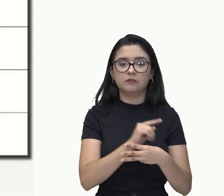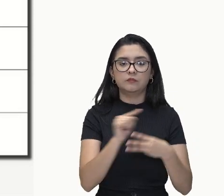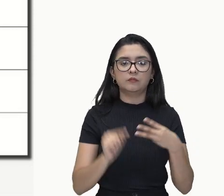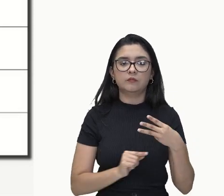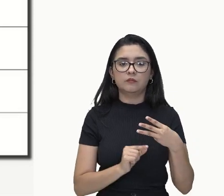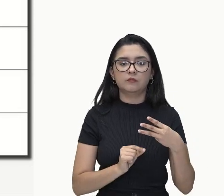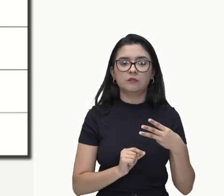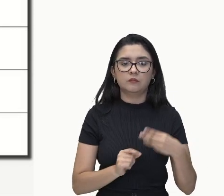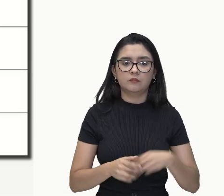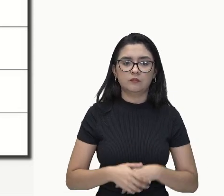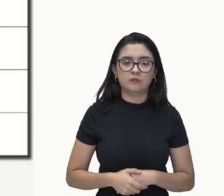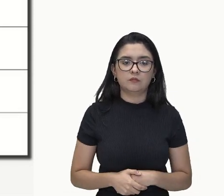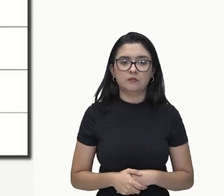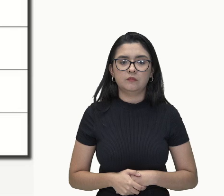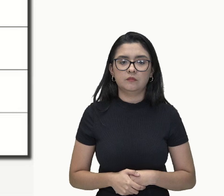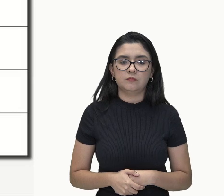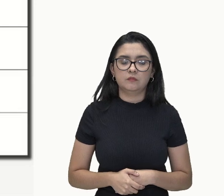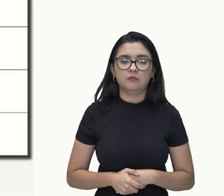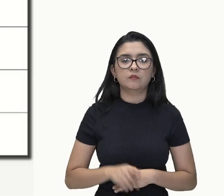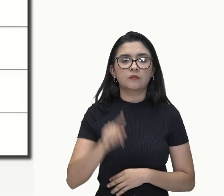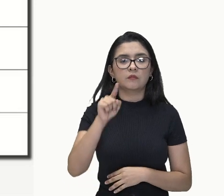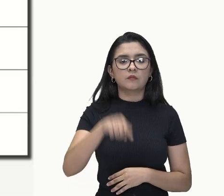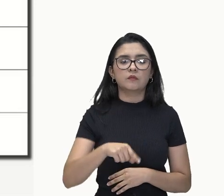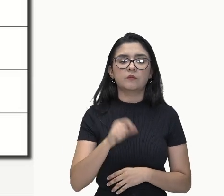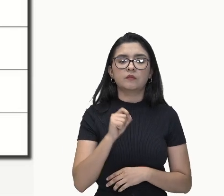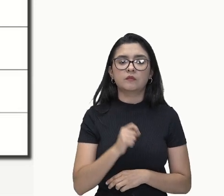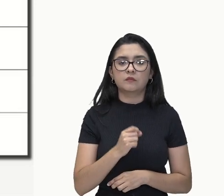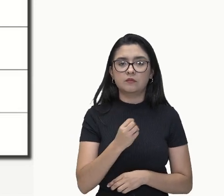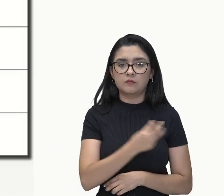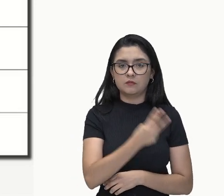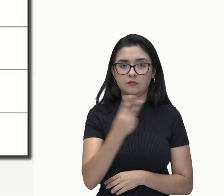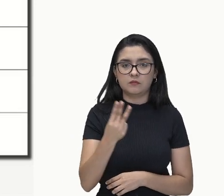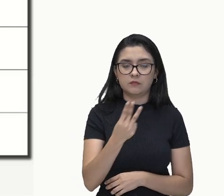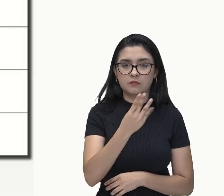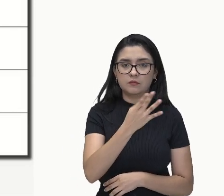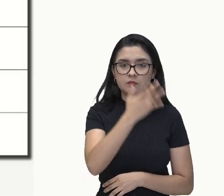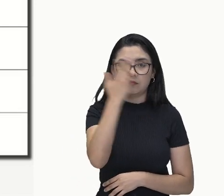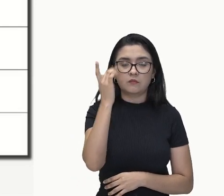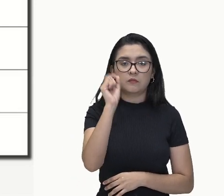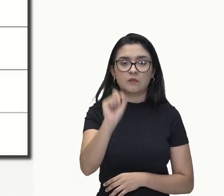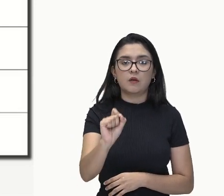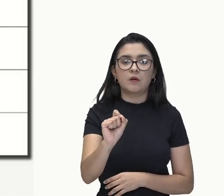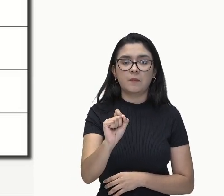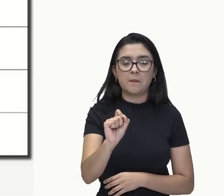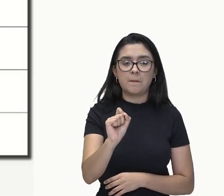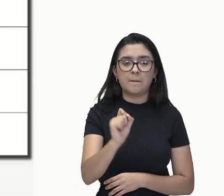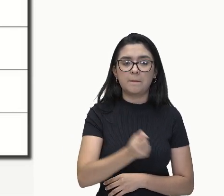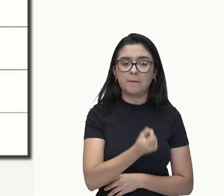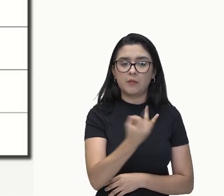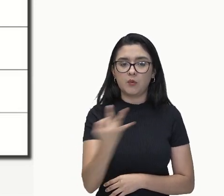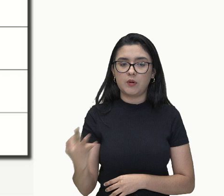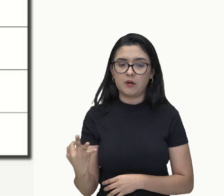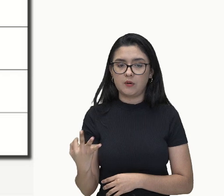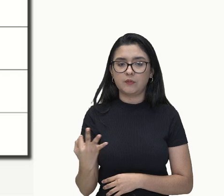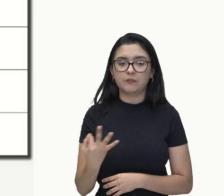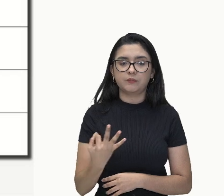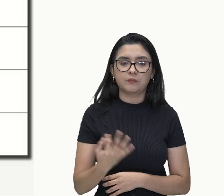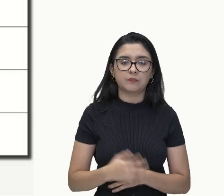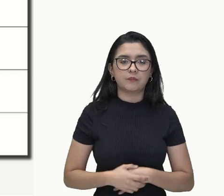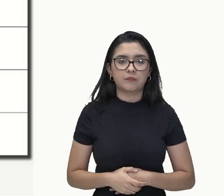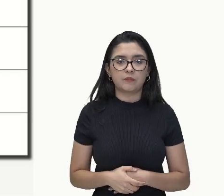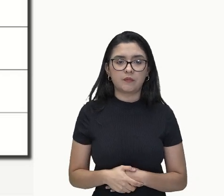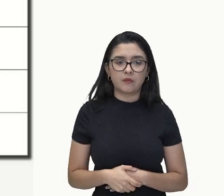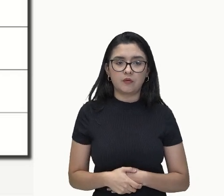nosotros, vosotros e ellos, que são as três pessoas do plural. Não é isso? Eu, tu, ele,